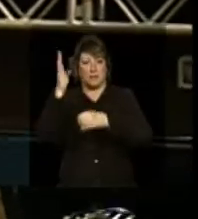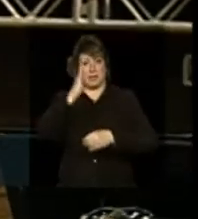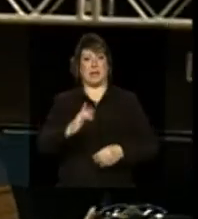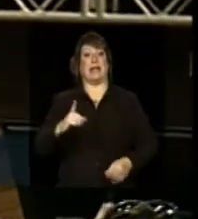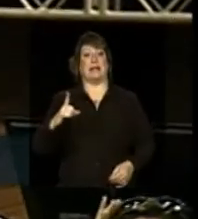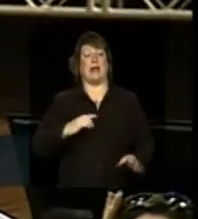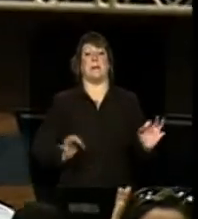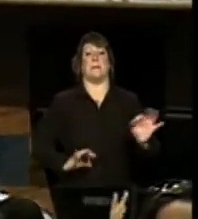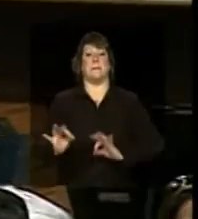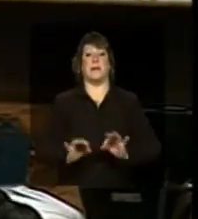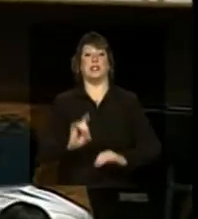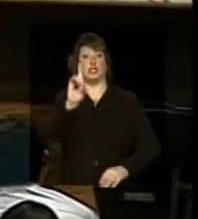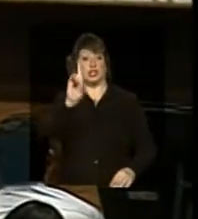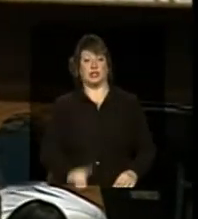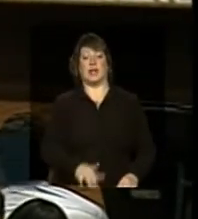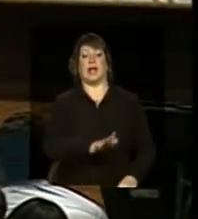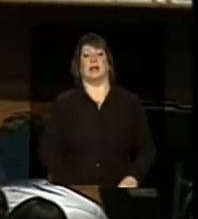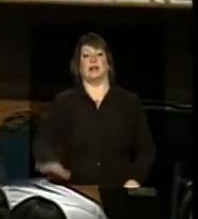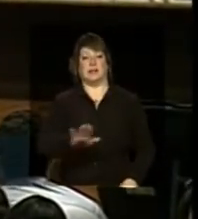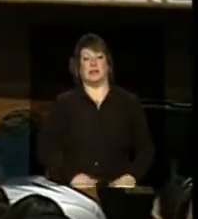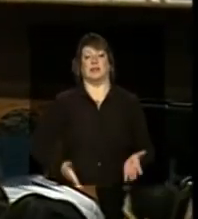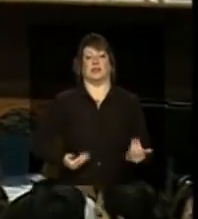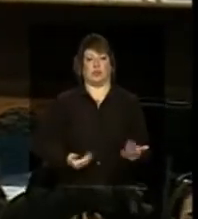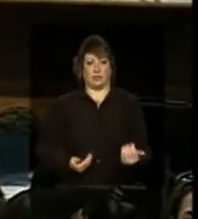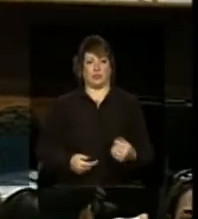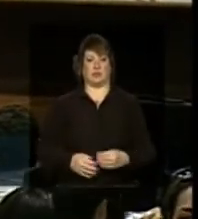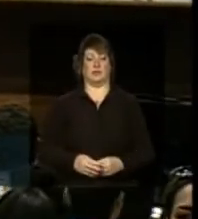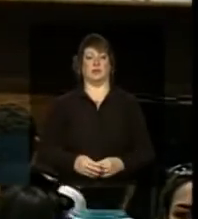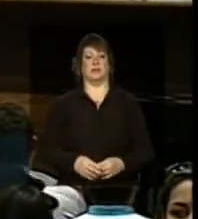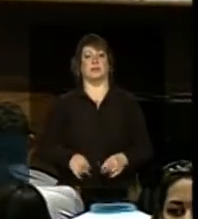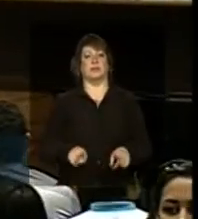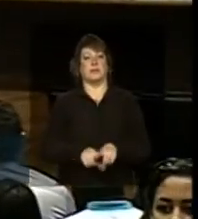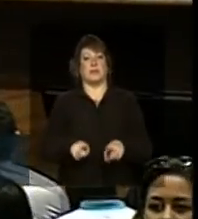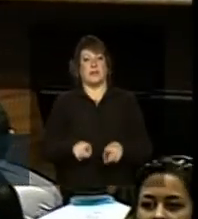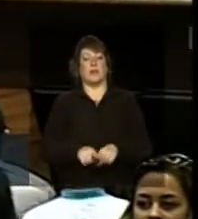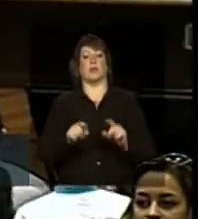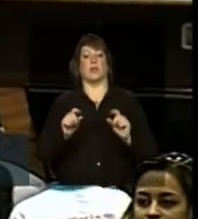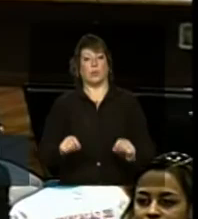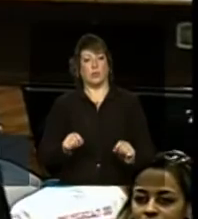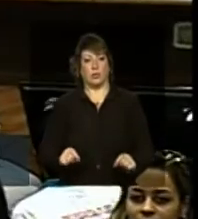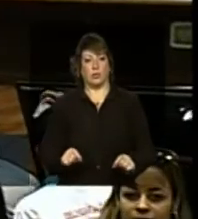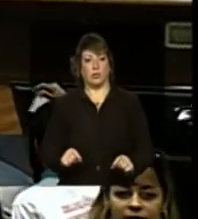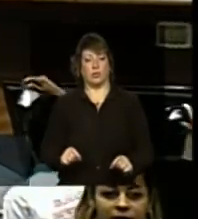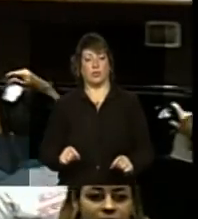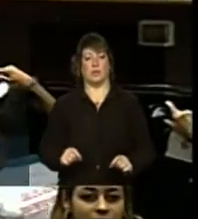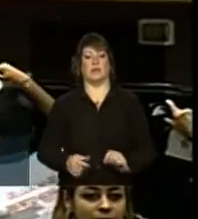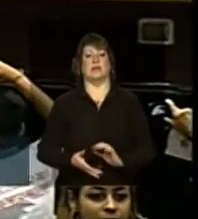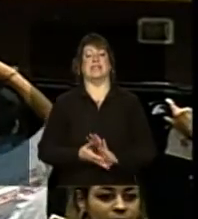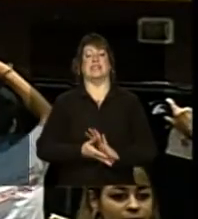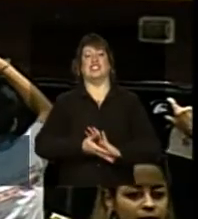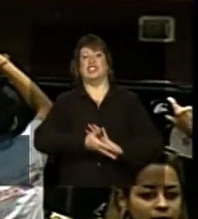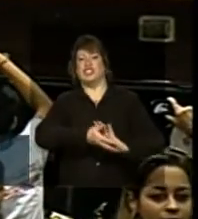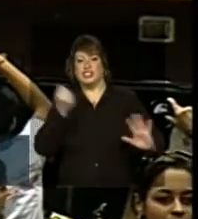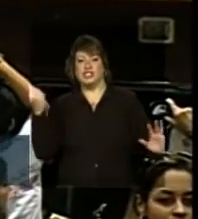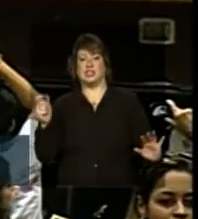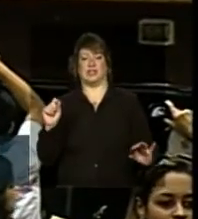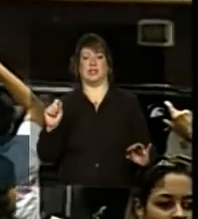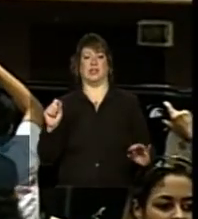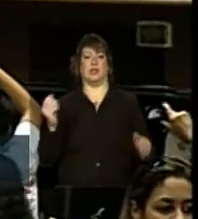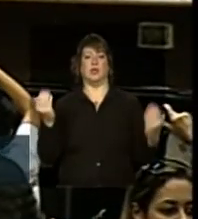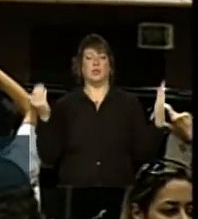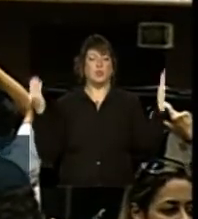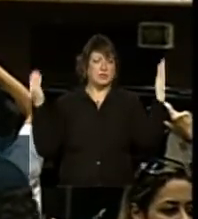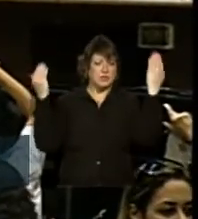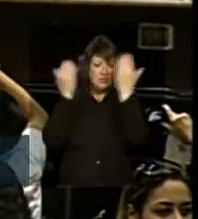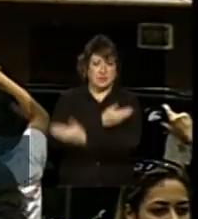de direitos das crianças e adolescentes. E retirar a venda que há nos